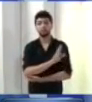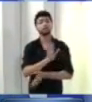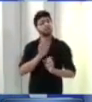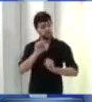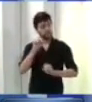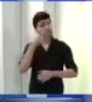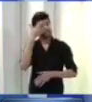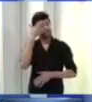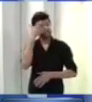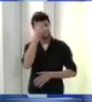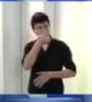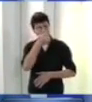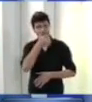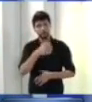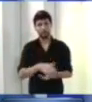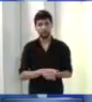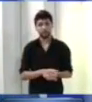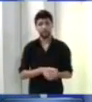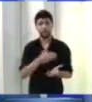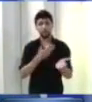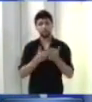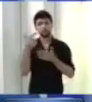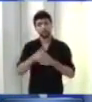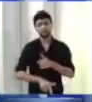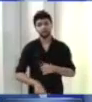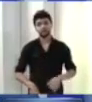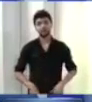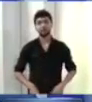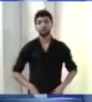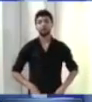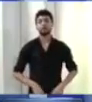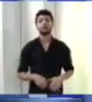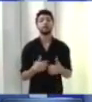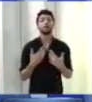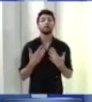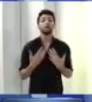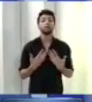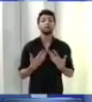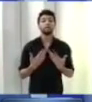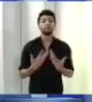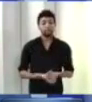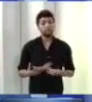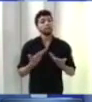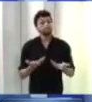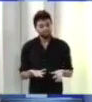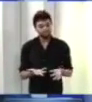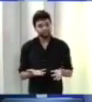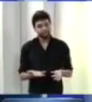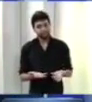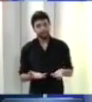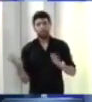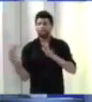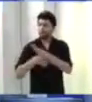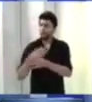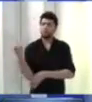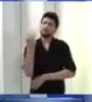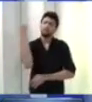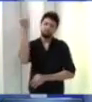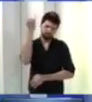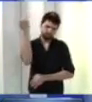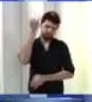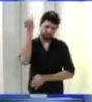Campos. É. Então vamos começar de novo, né? Por favor. Zero aí. Bem, essa pergunta é